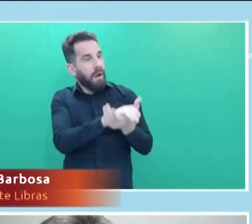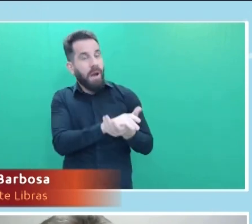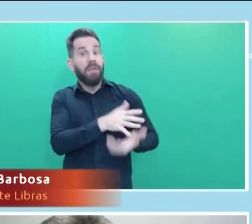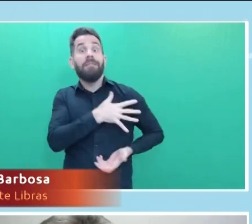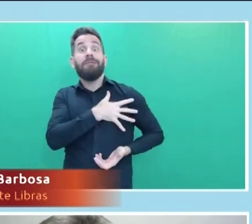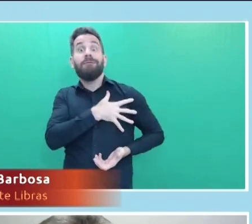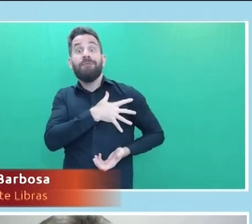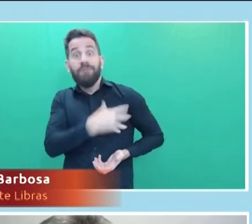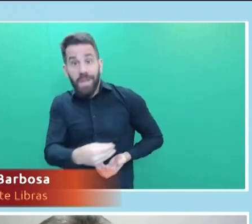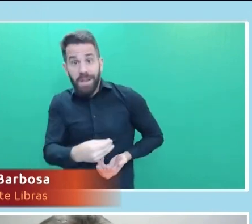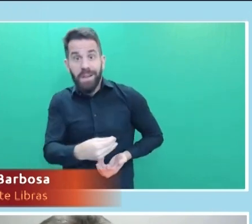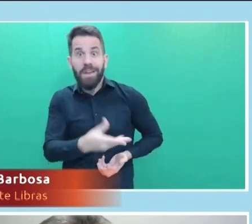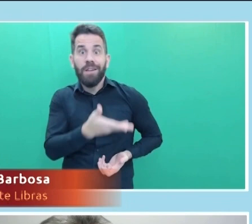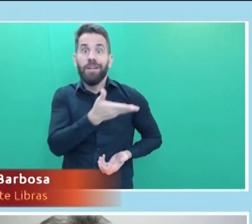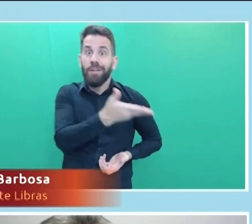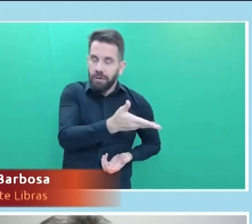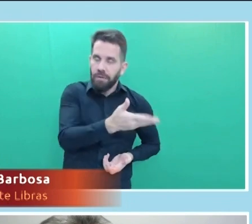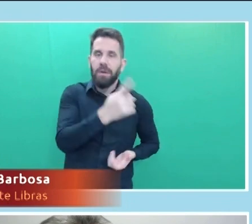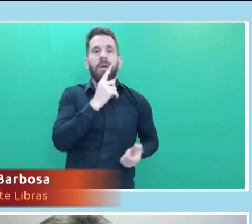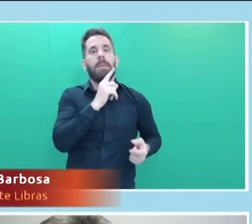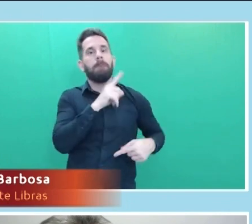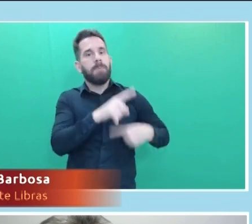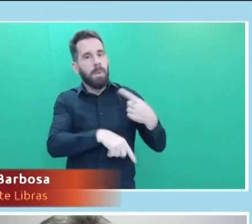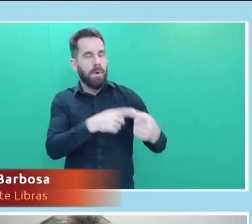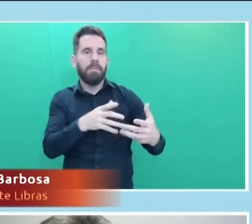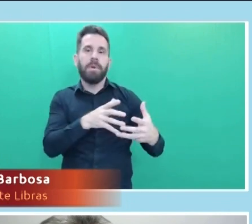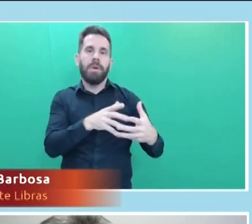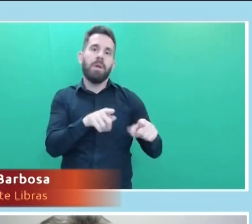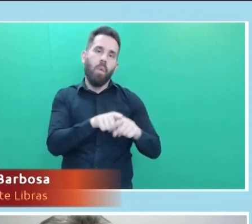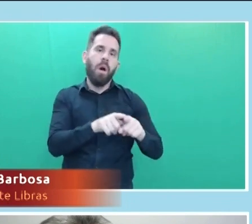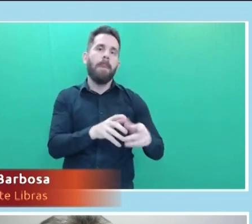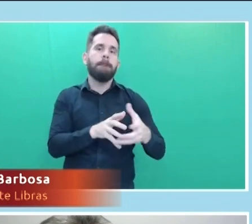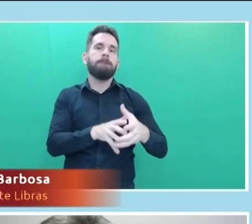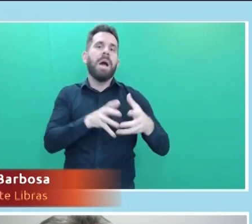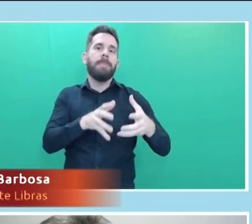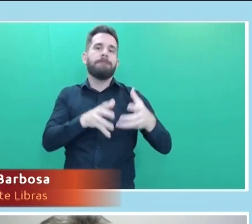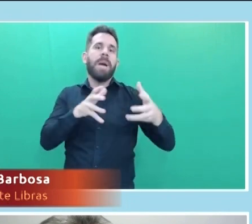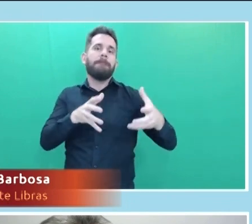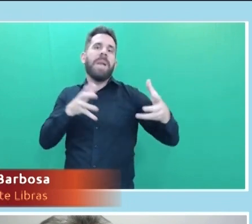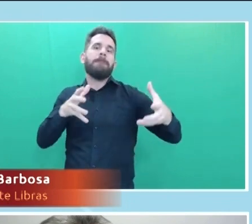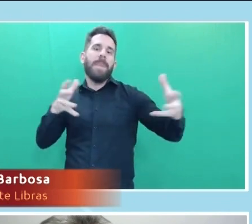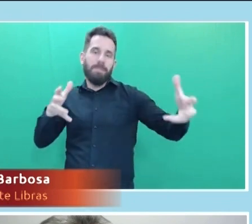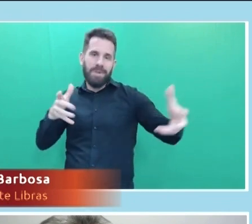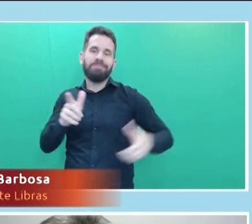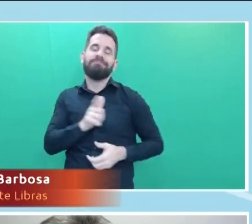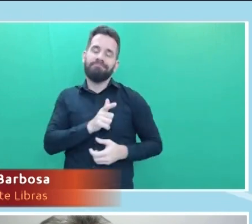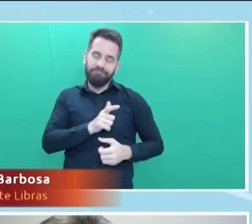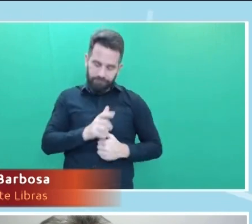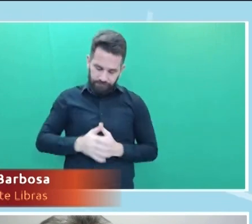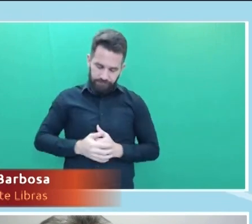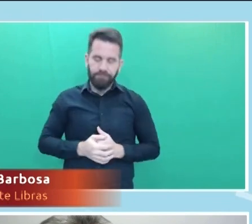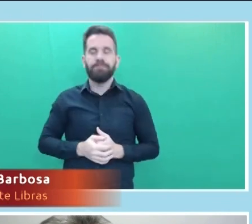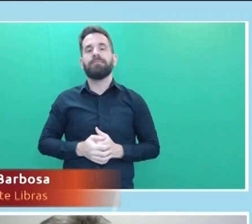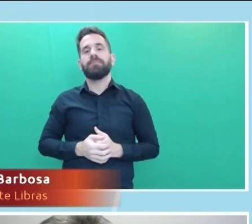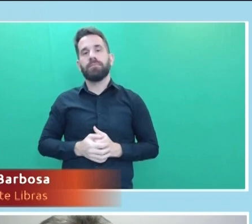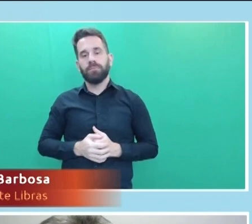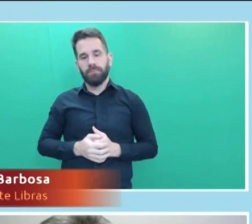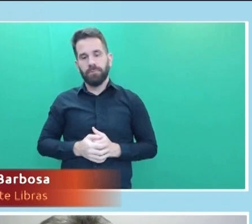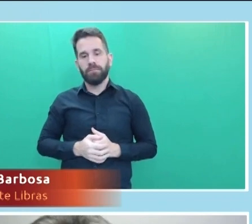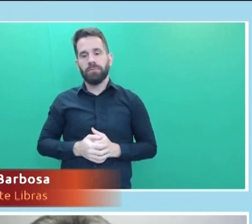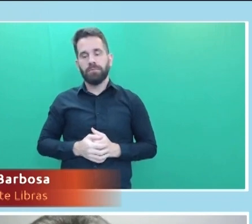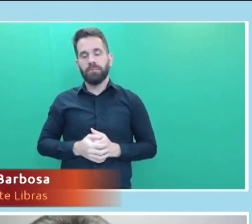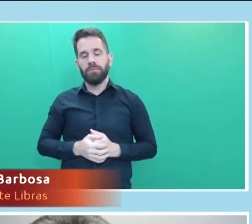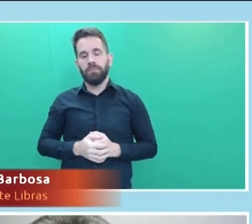aí vai subindo, vai misturando. Então, assim, é importante